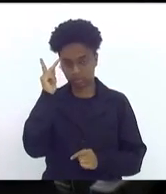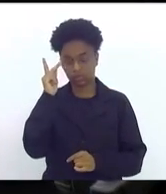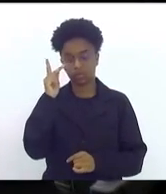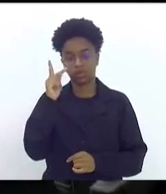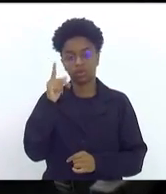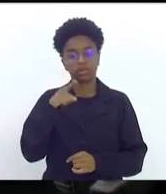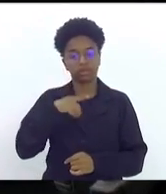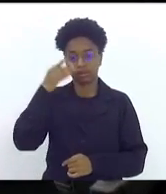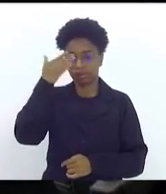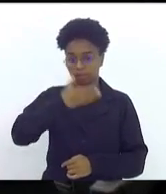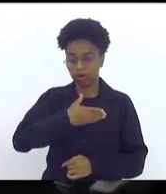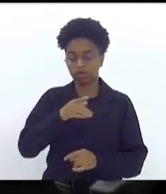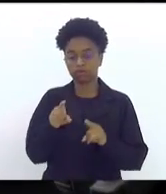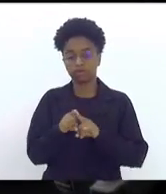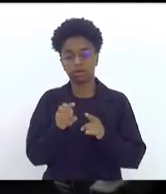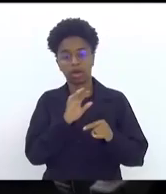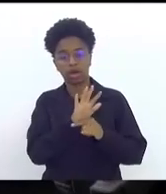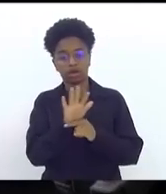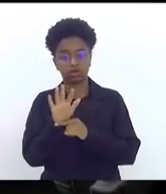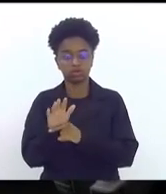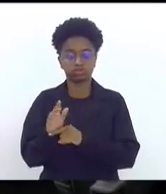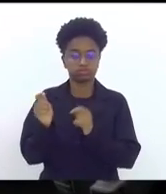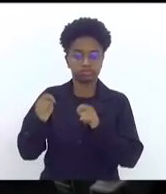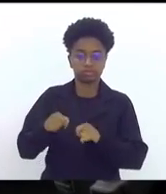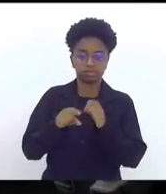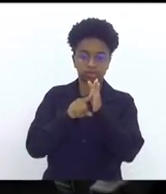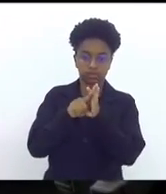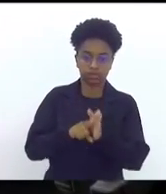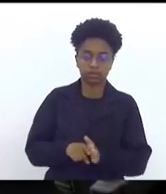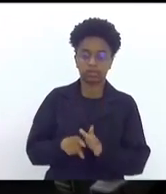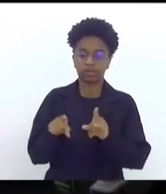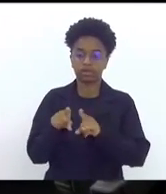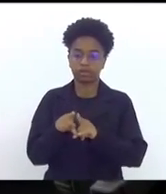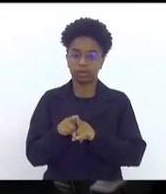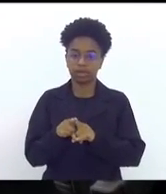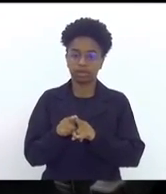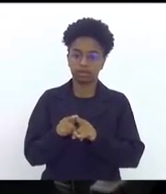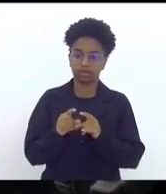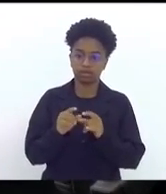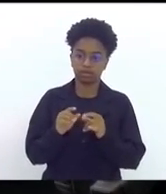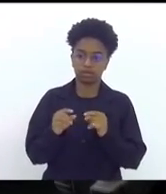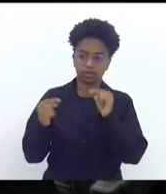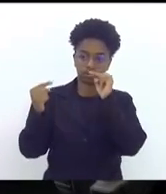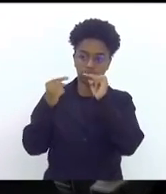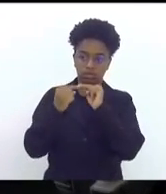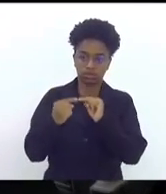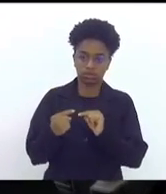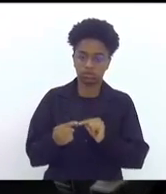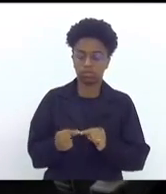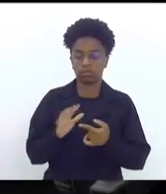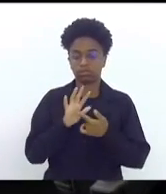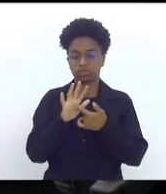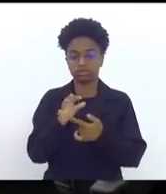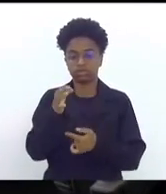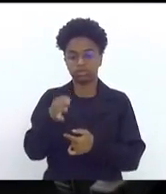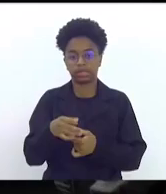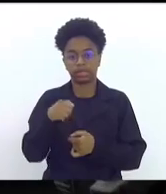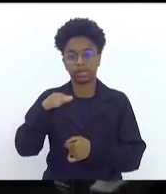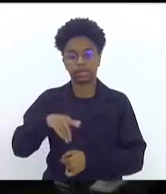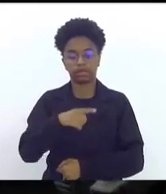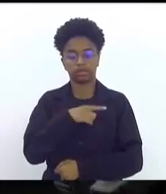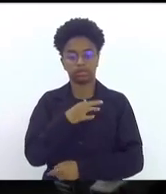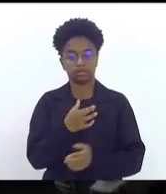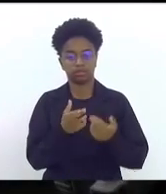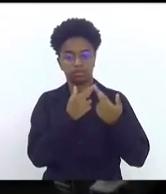a contribuir justamente para que se possa investigar e atribuir corretamente, volto a dizer, corretamente, a responsabilidade penal. Em